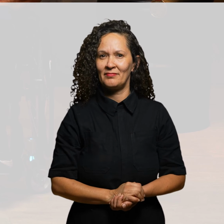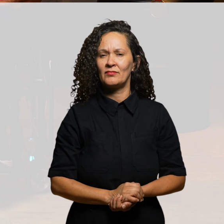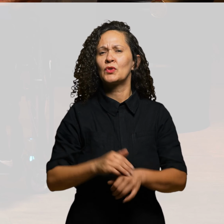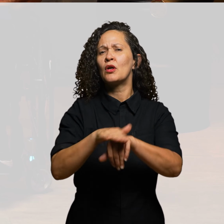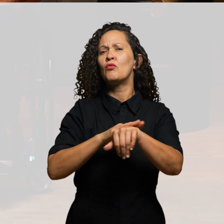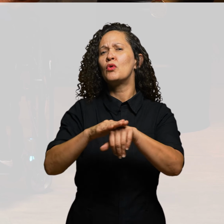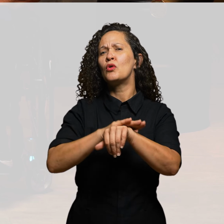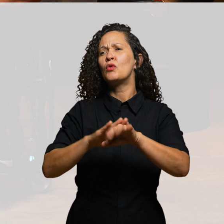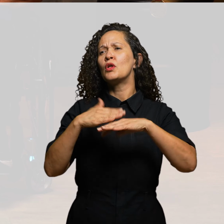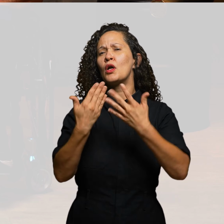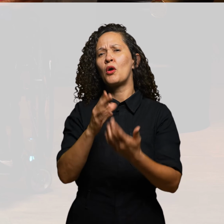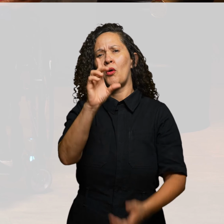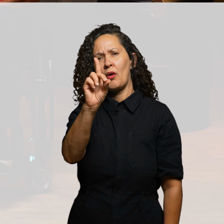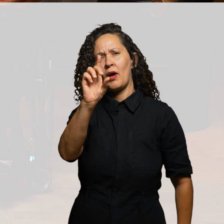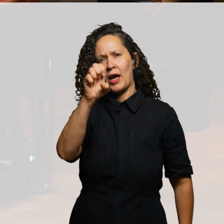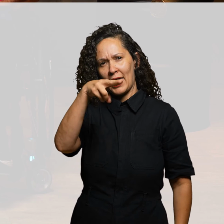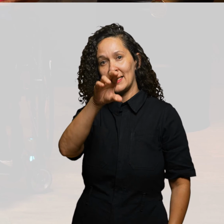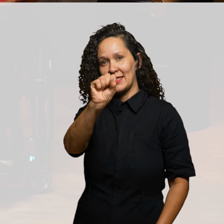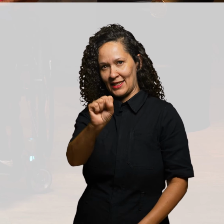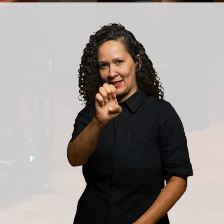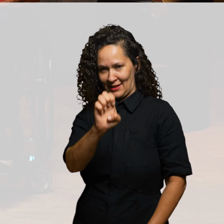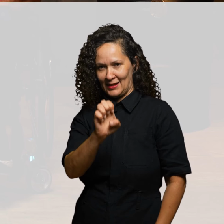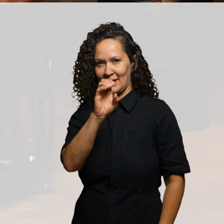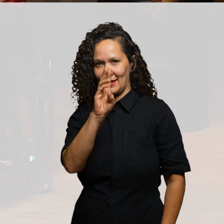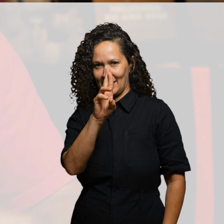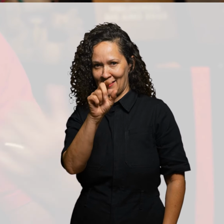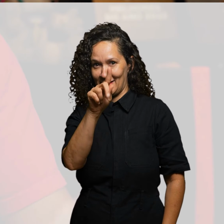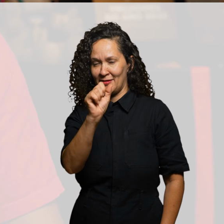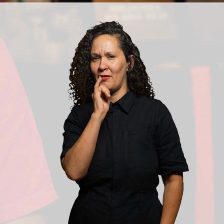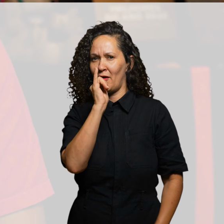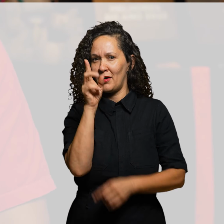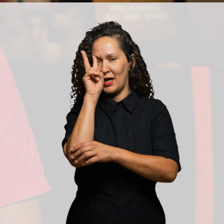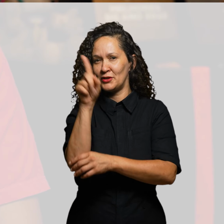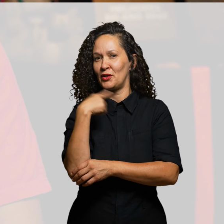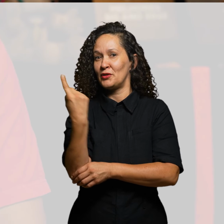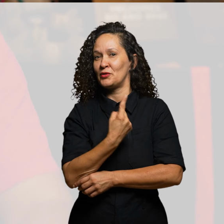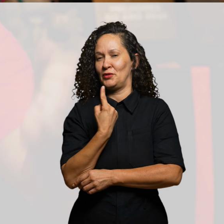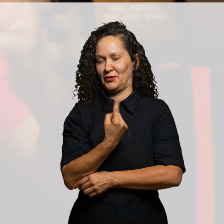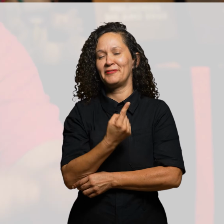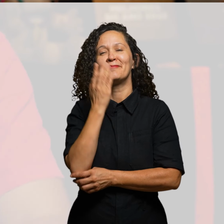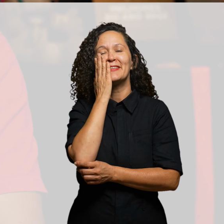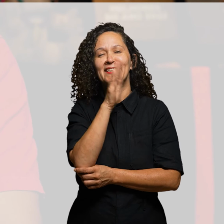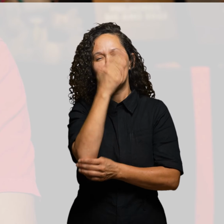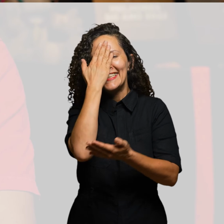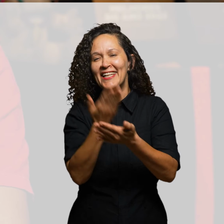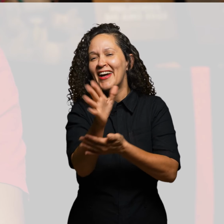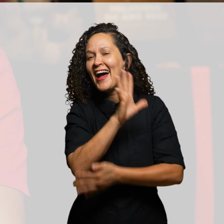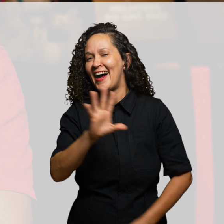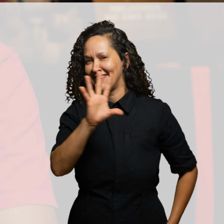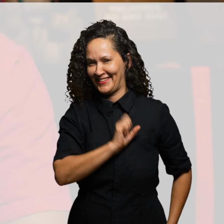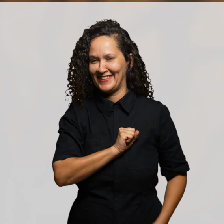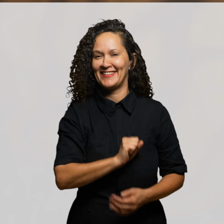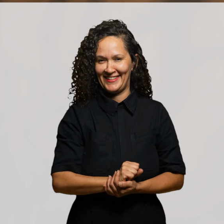conversar com a Denise Braga, né? Que ela também vai contar a história dela para vocês. Eu tenho certeza que vocês vão adorar.